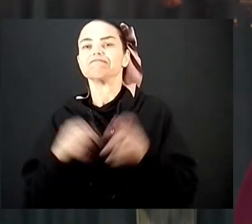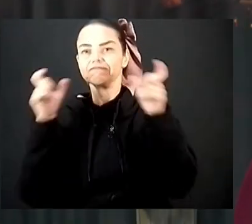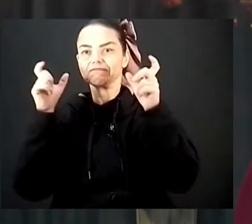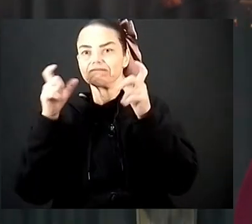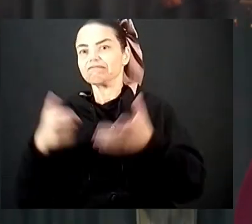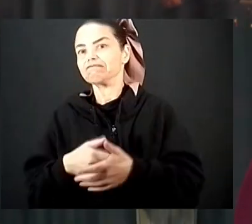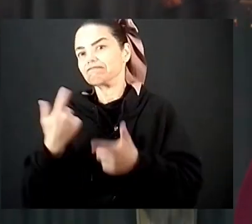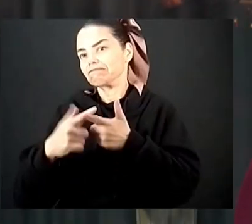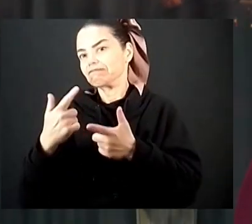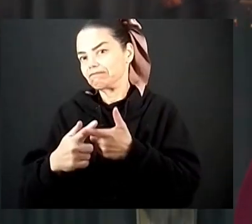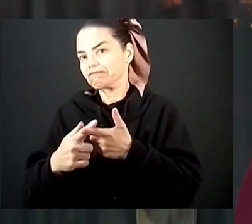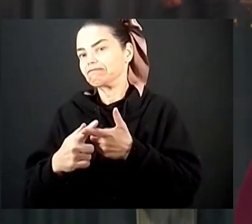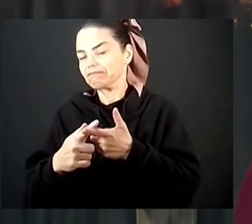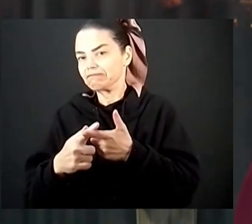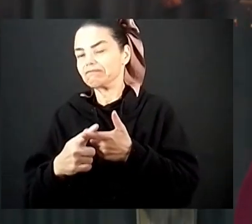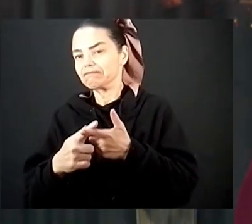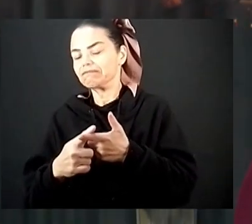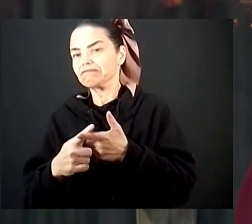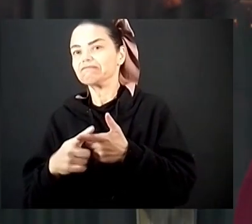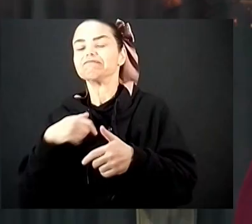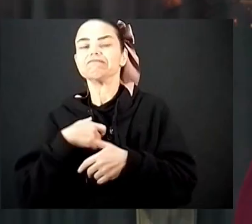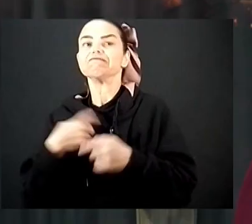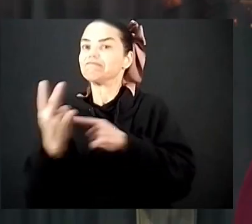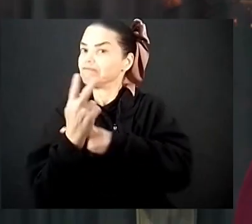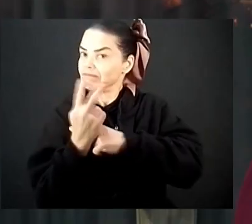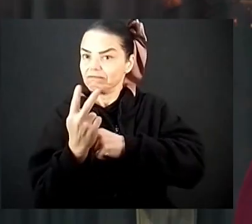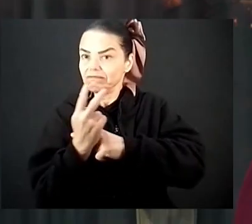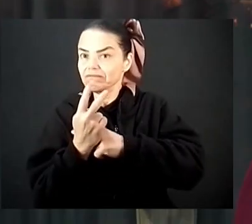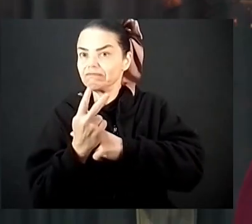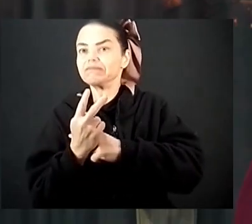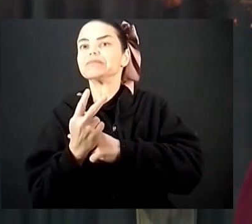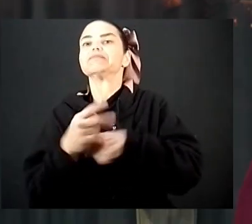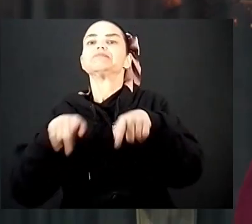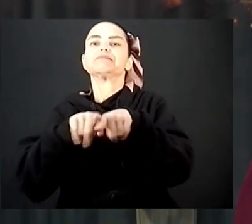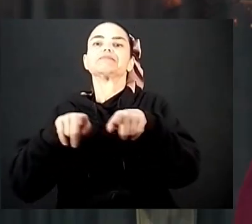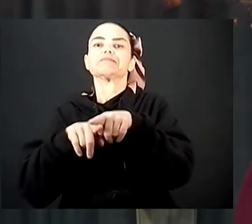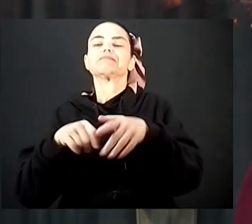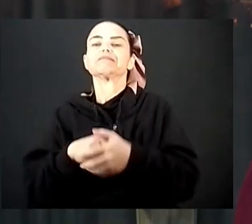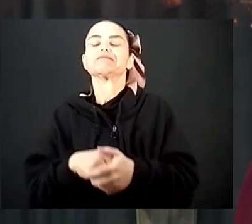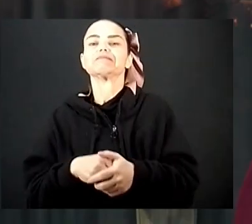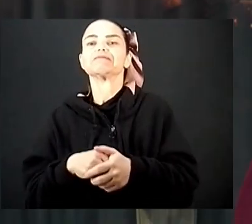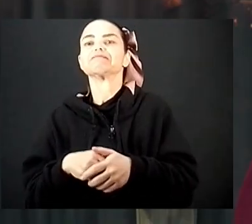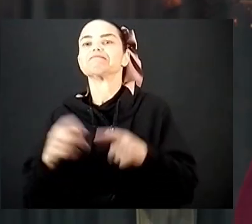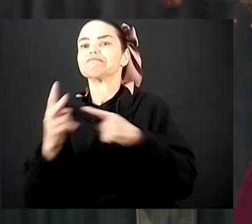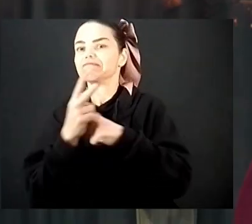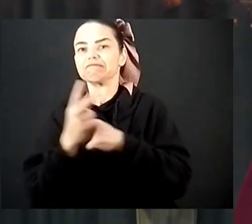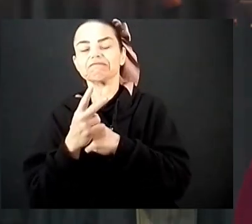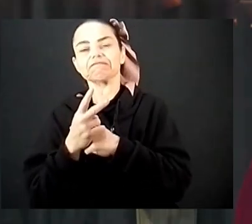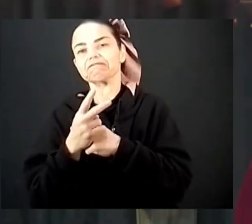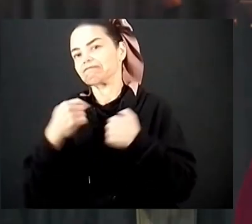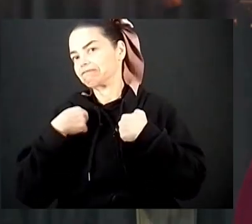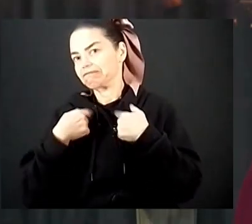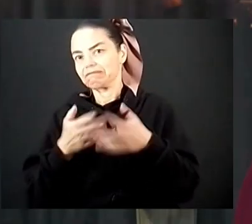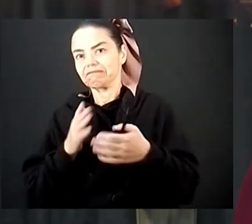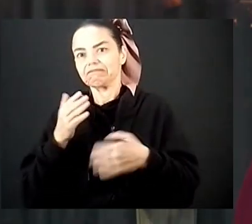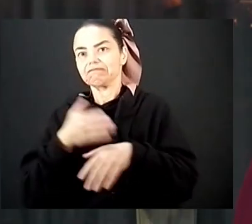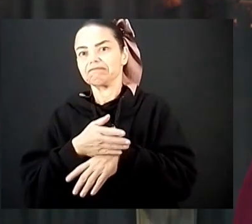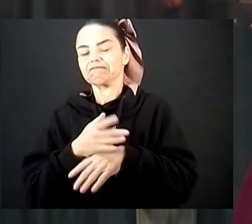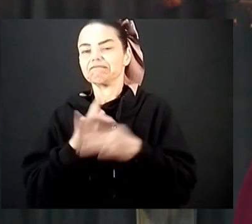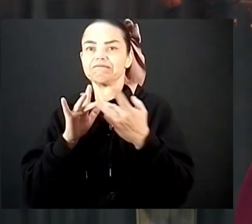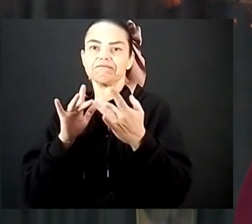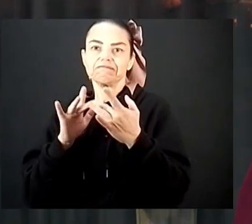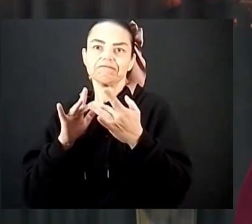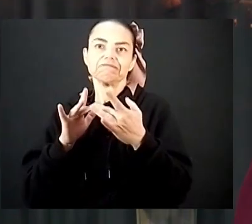assim, essa idealização me protege. Só que também, ao mesmo tempo que me protege, não faz com que eu entre em contato com as minhas